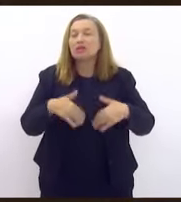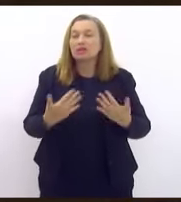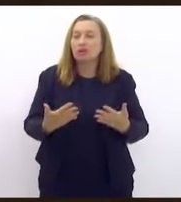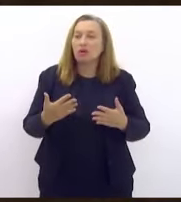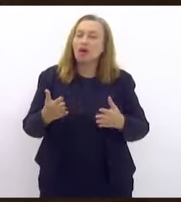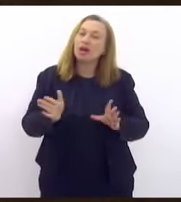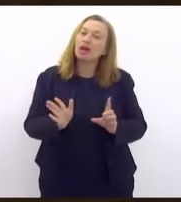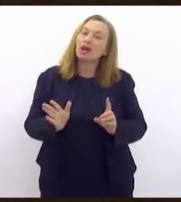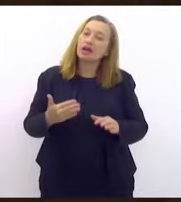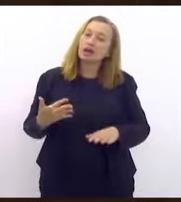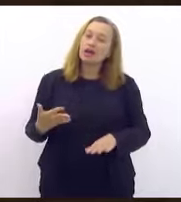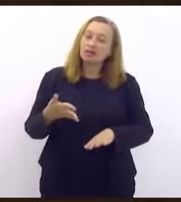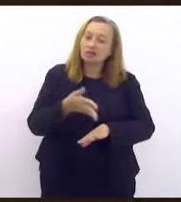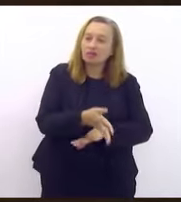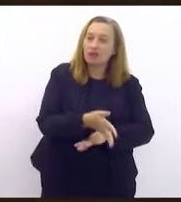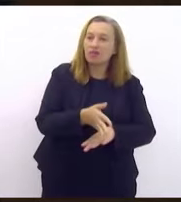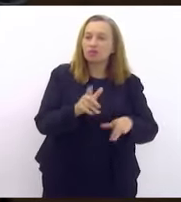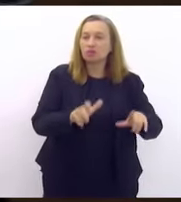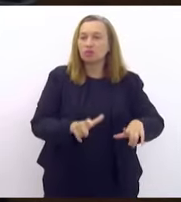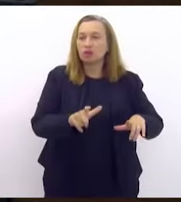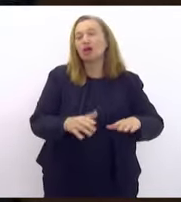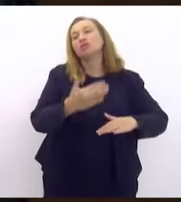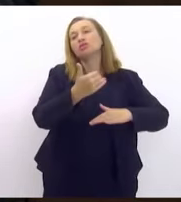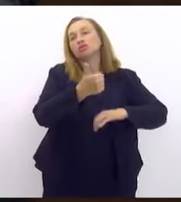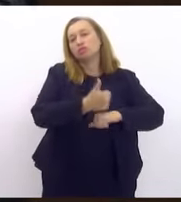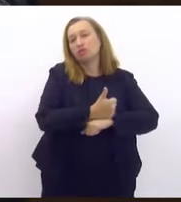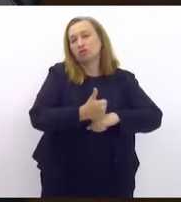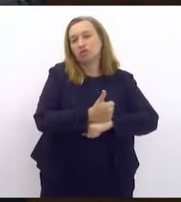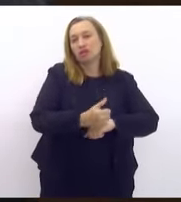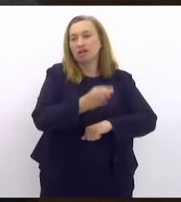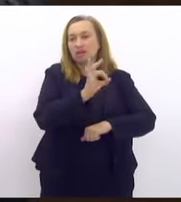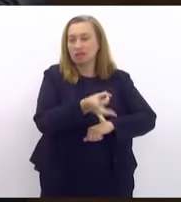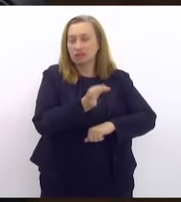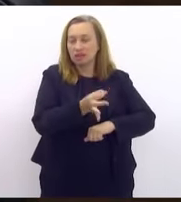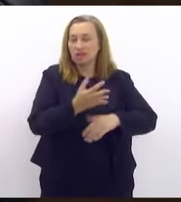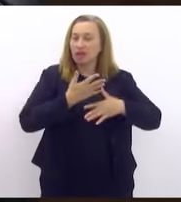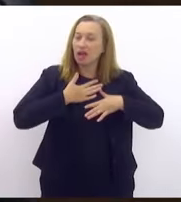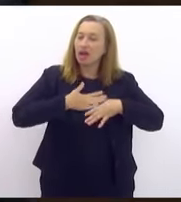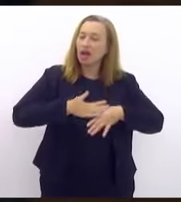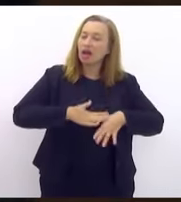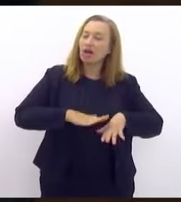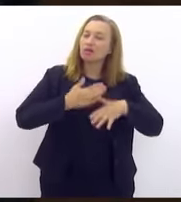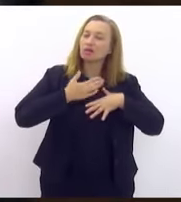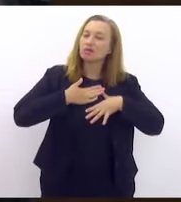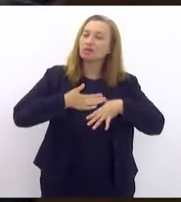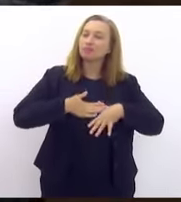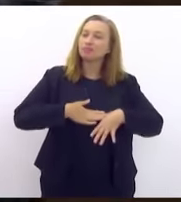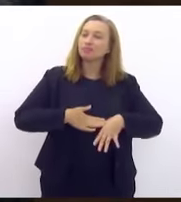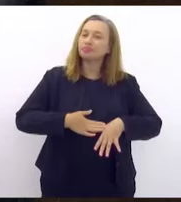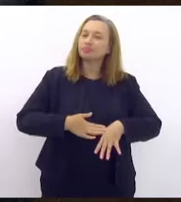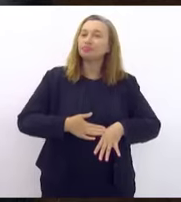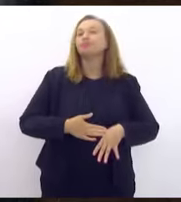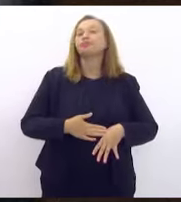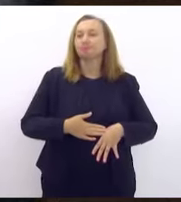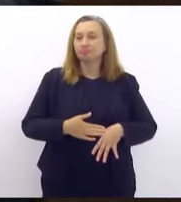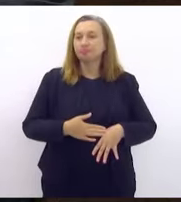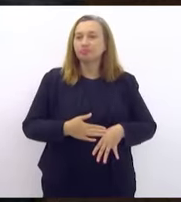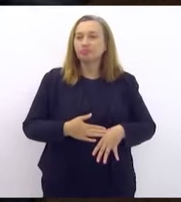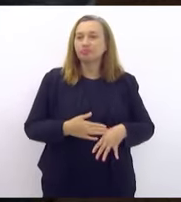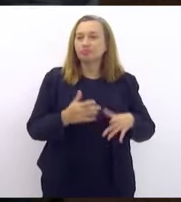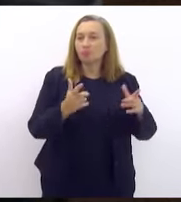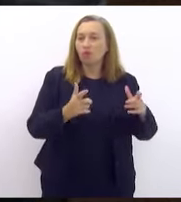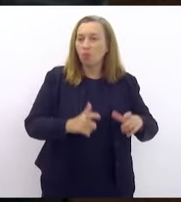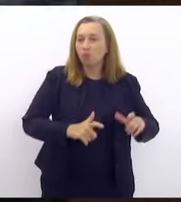para aquele outro ambiente com profissionais adequados, e ali ela se acalmava, entrava num estado, não é, onde a